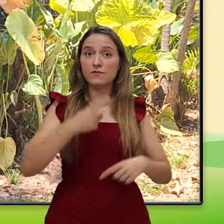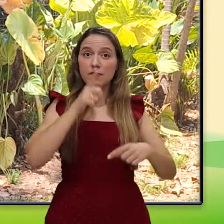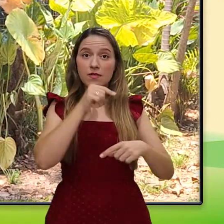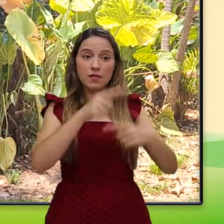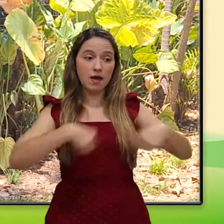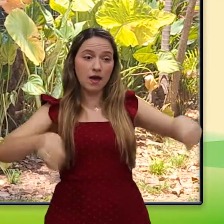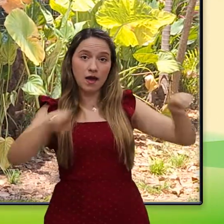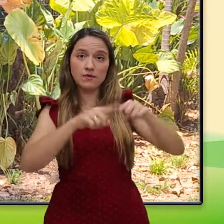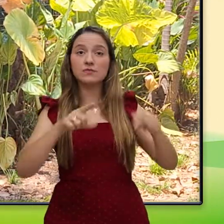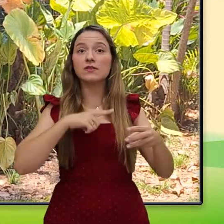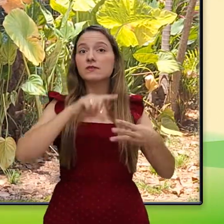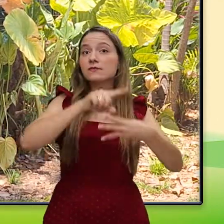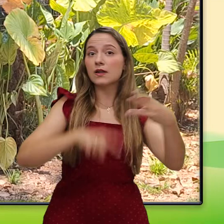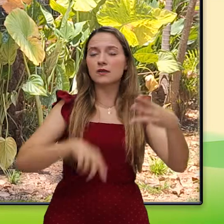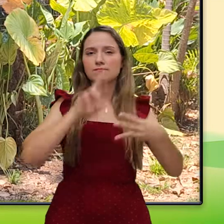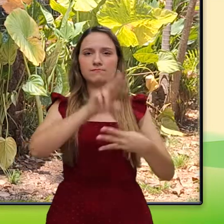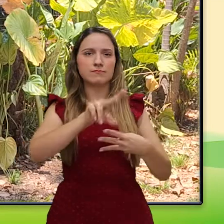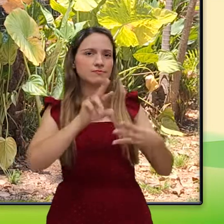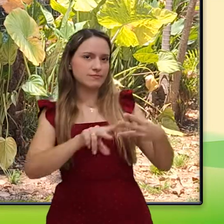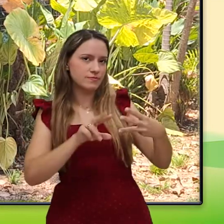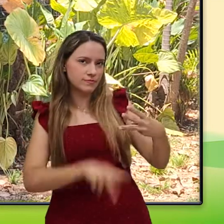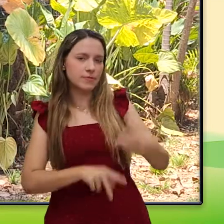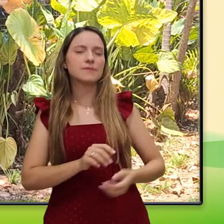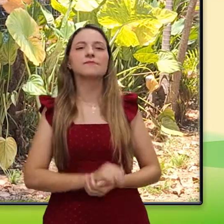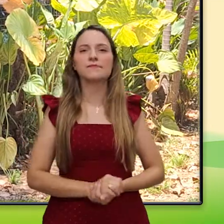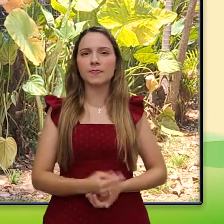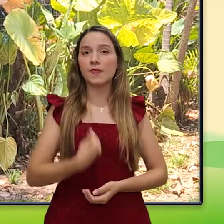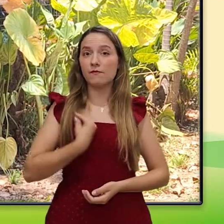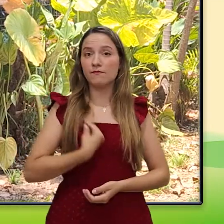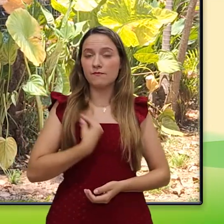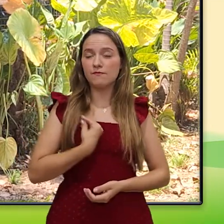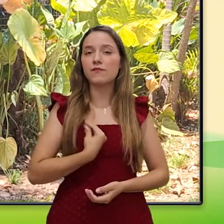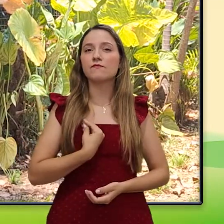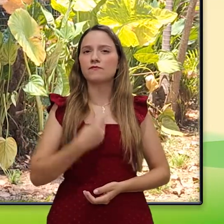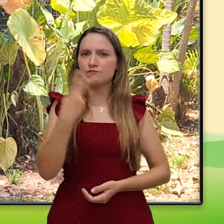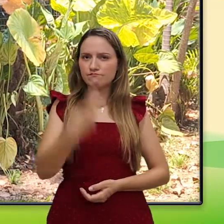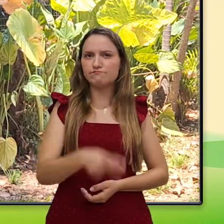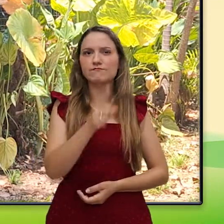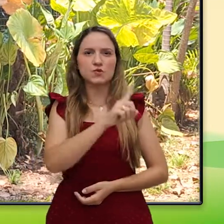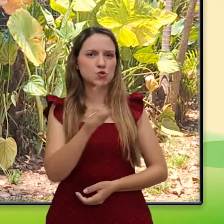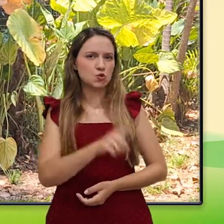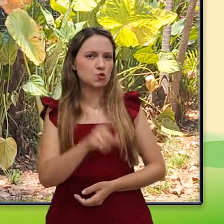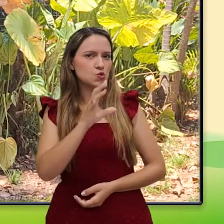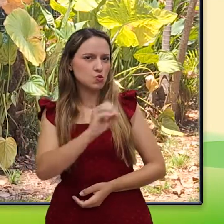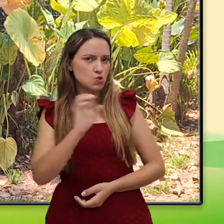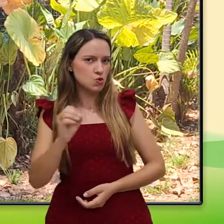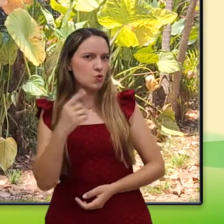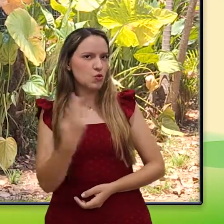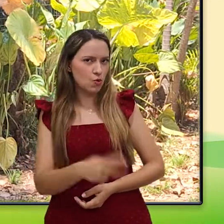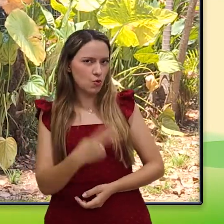Hoje nós temos três espécimes. Uhum. Né, que vivem nesse recinto, né,